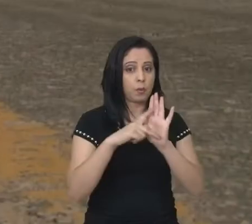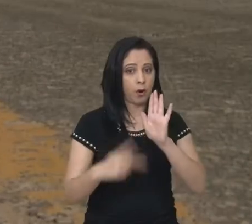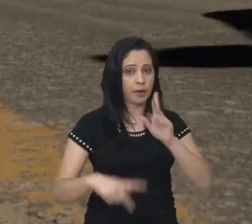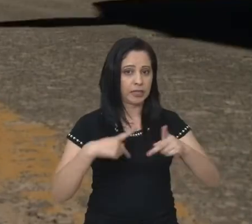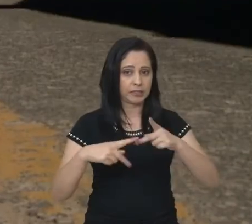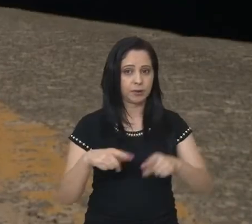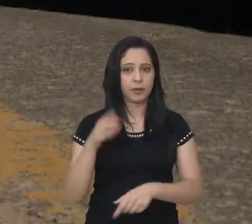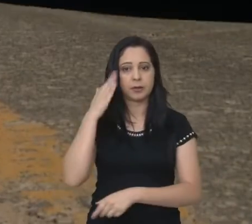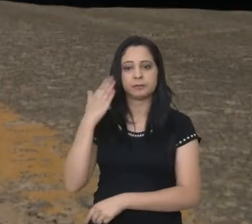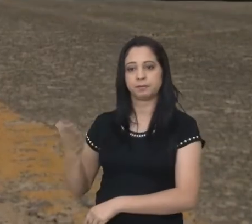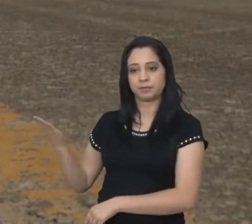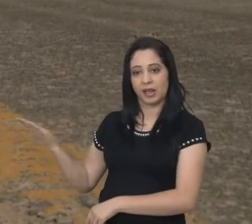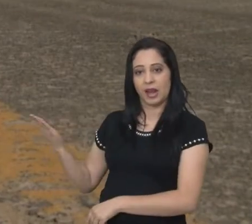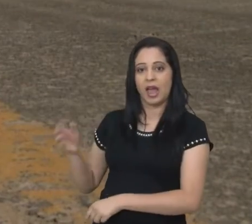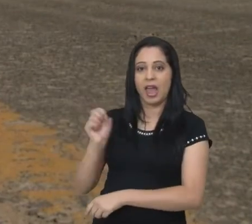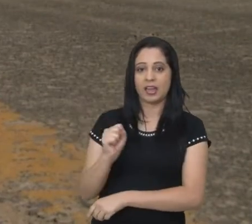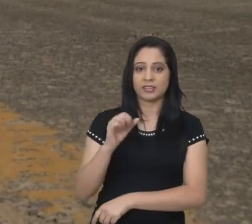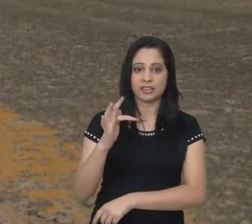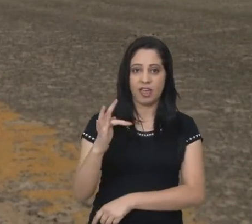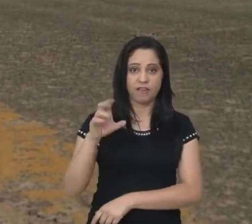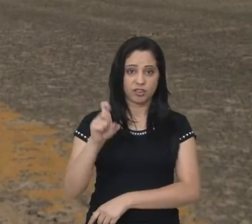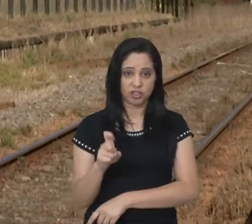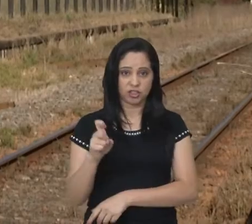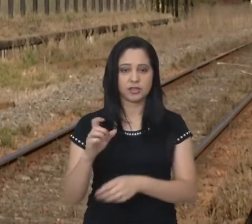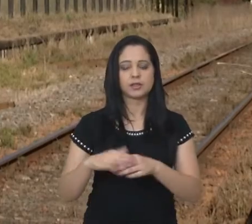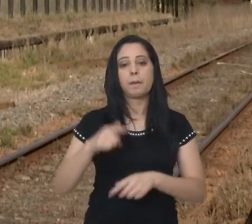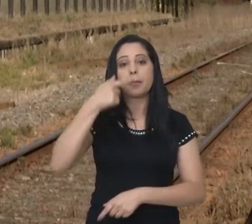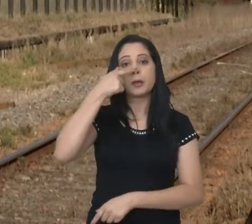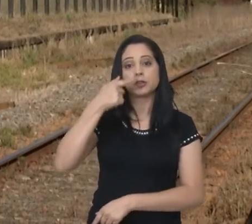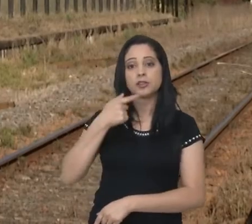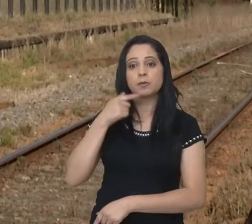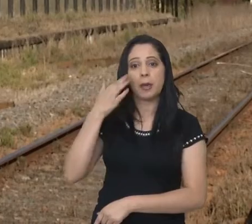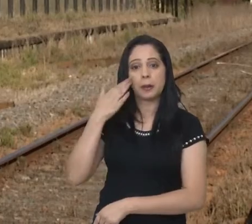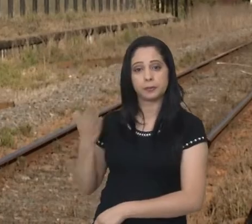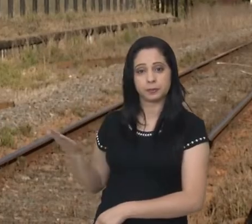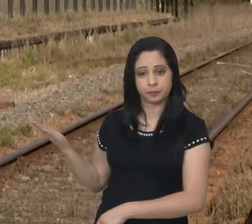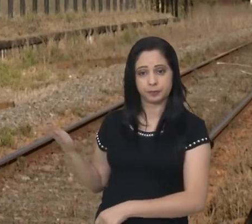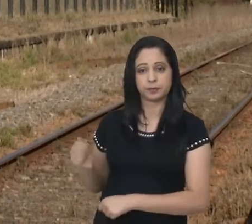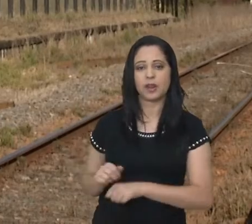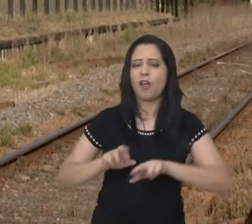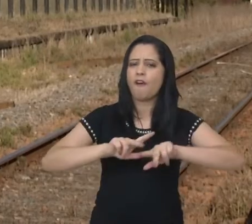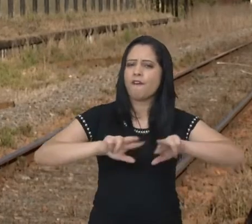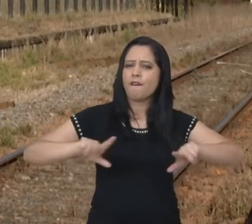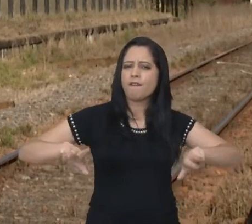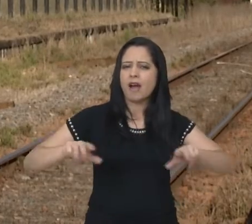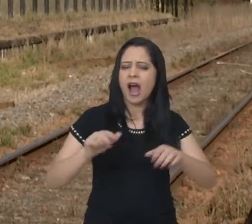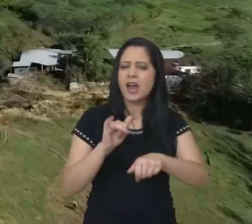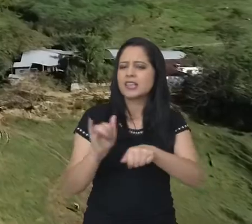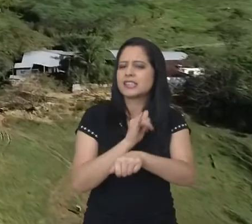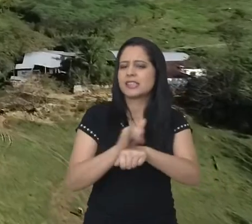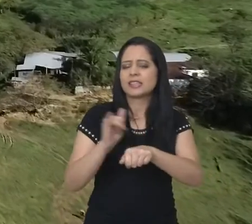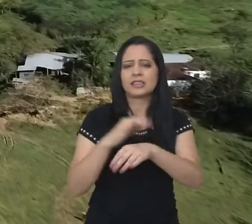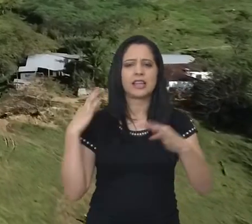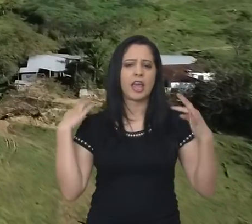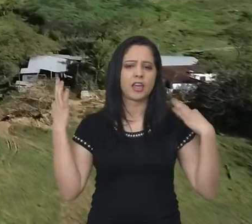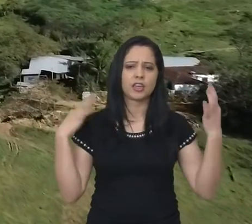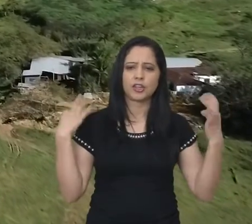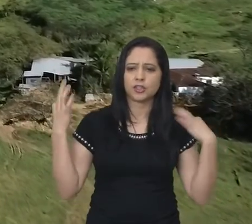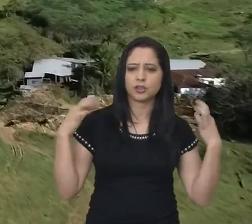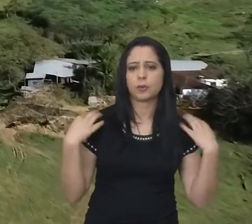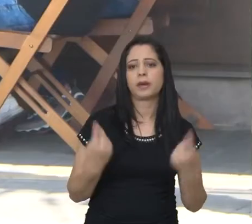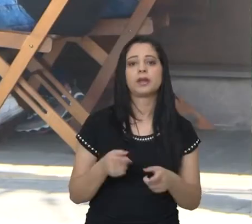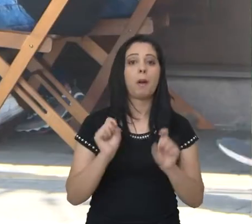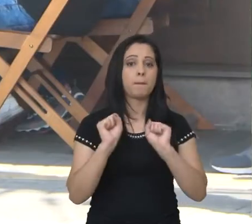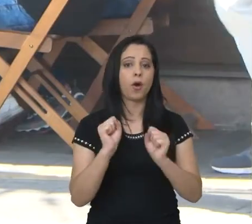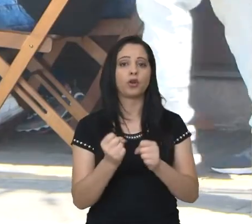município, incluindo os distritos de São Francisco Xavier e Eugênio de Melo, nos diferentes segmentos de turismo, que vão do